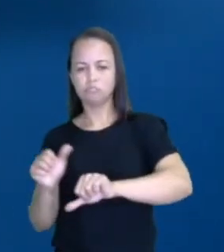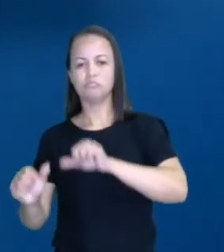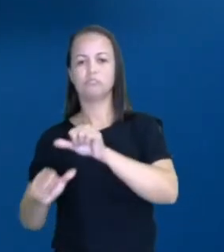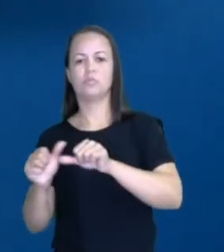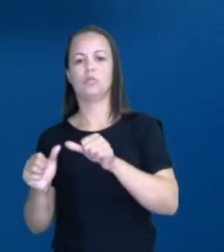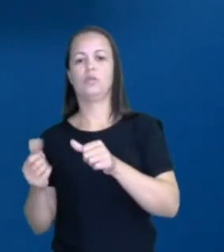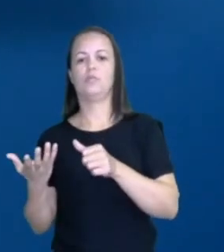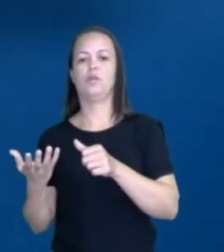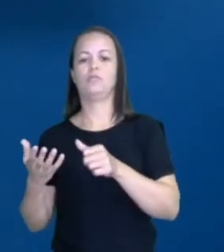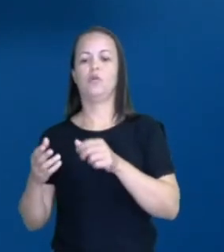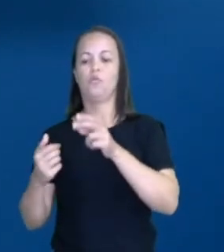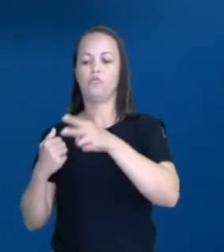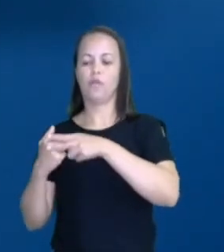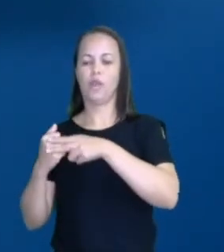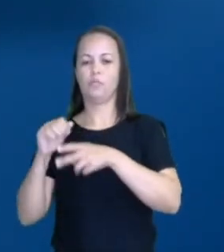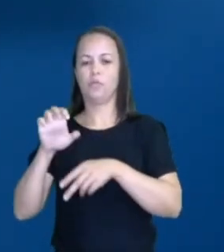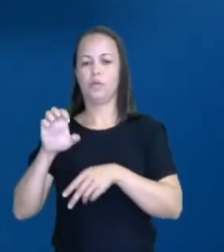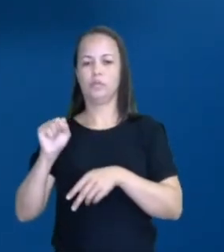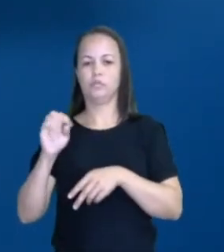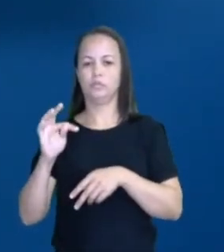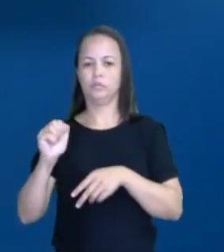verbo estar.